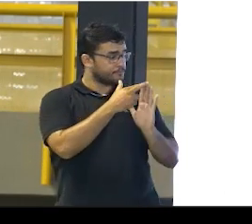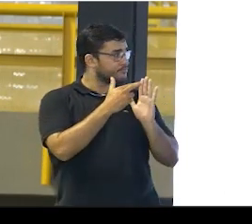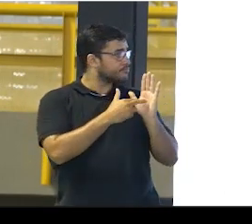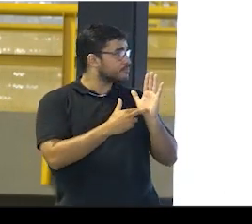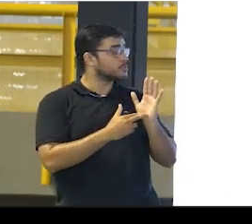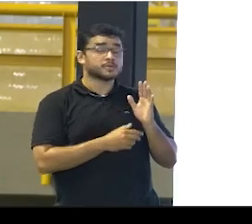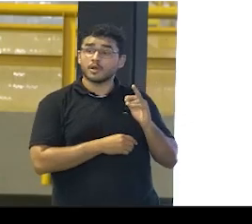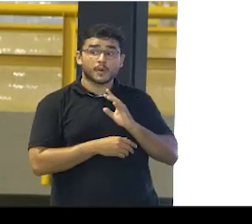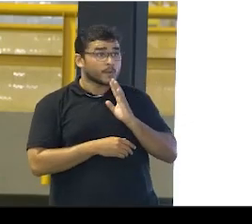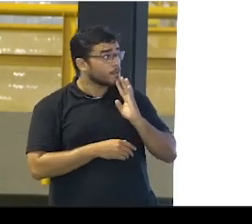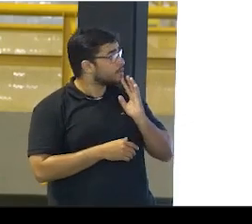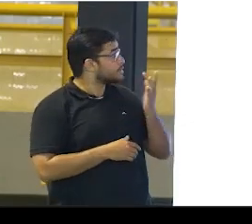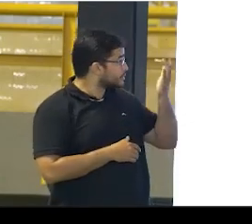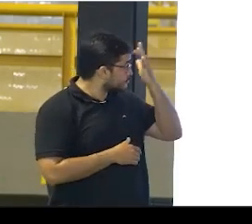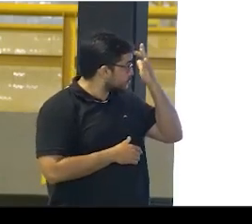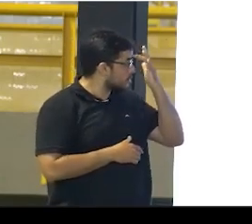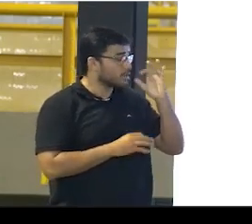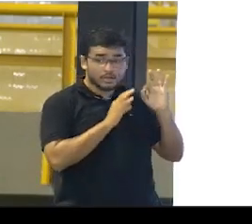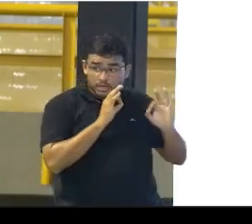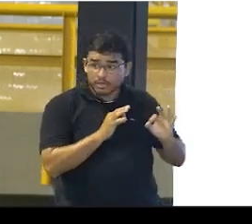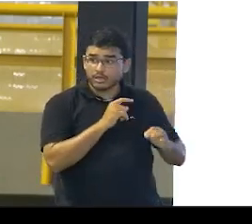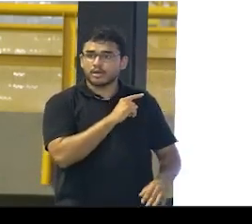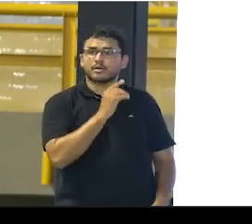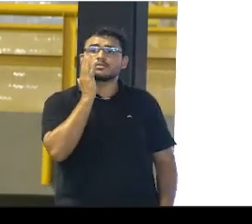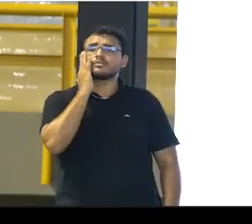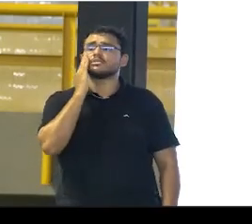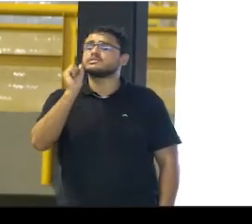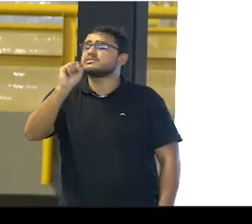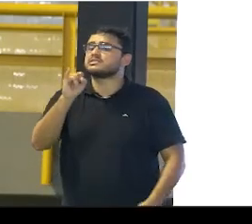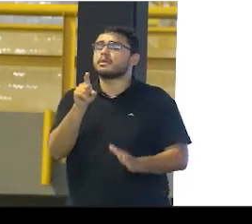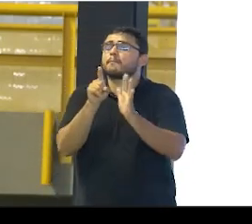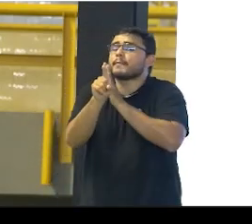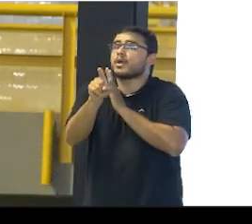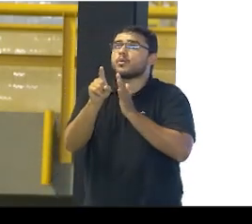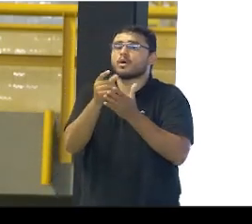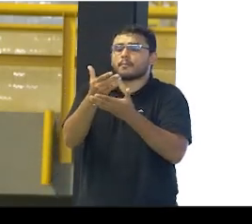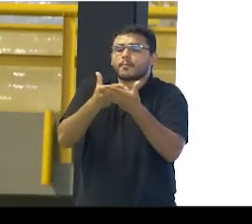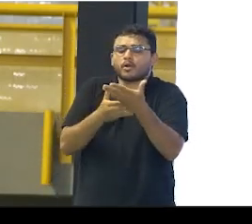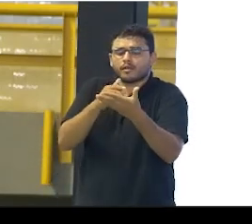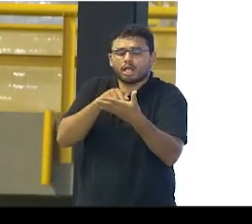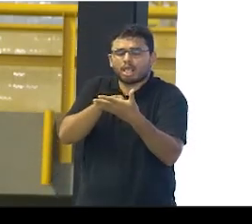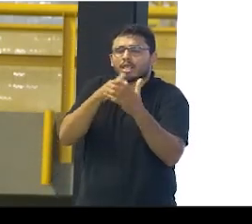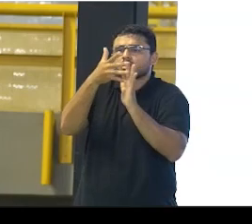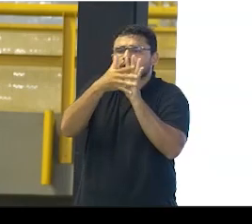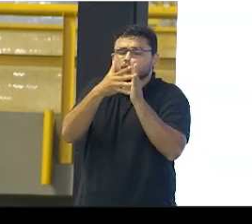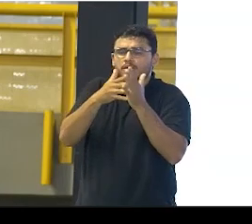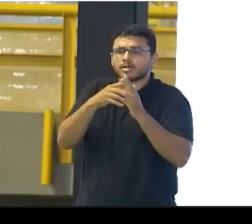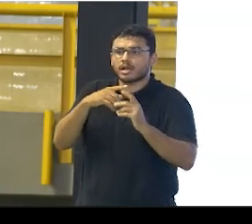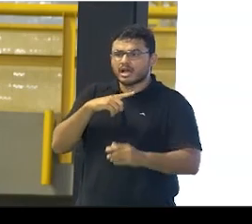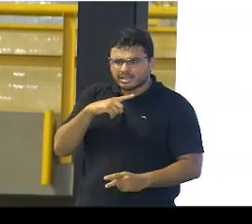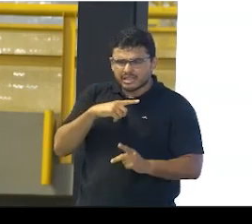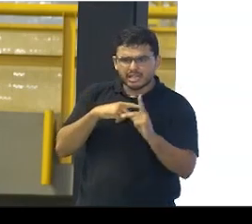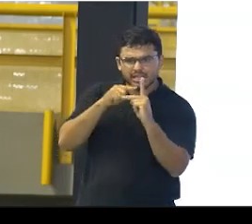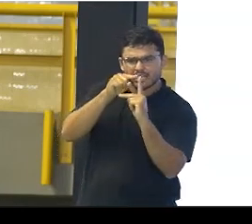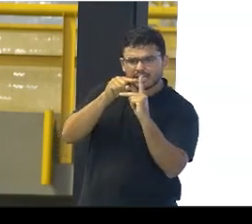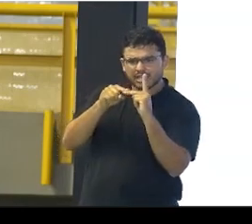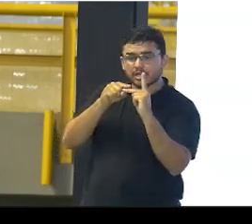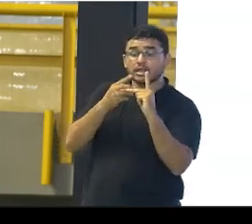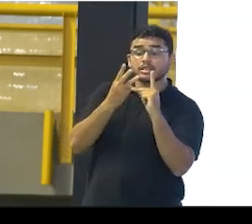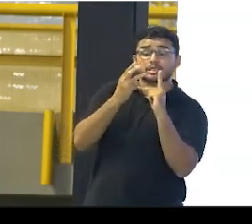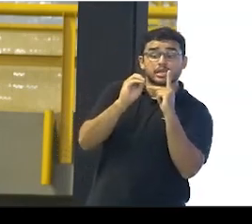aquele conhecimentozinho do 3, 4, 5, você vê como é justo, e também usando aquele conceito que nós aprendemos